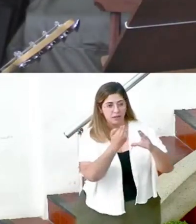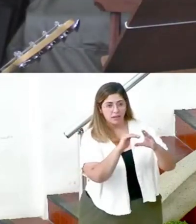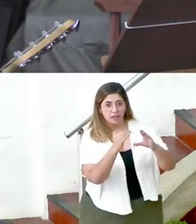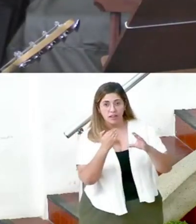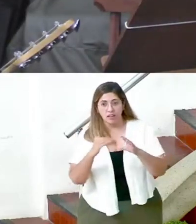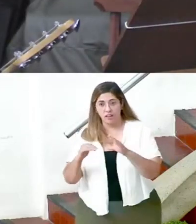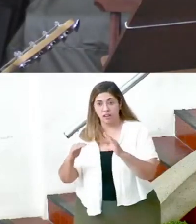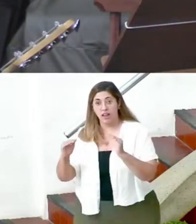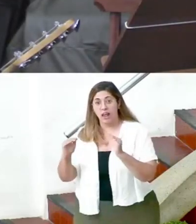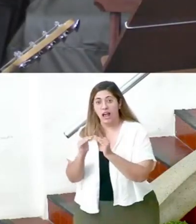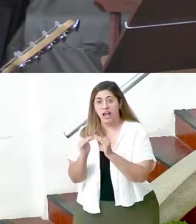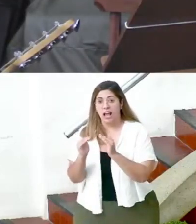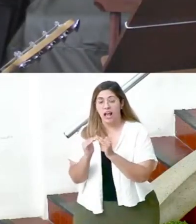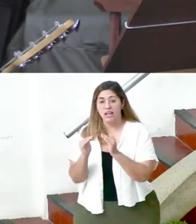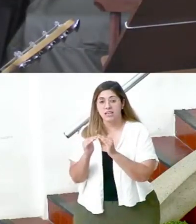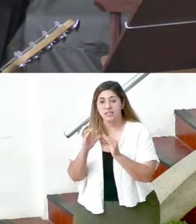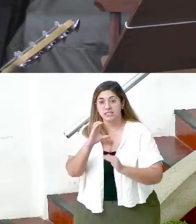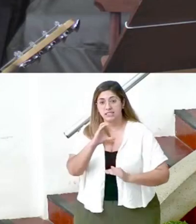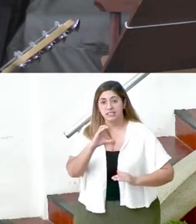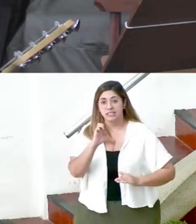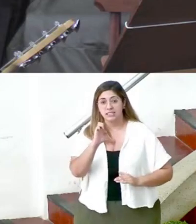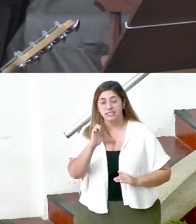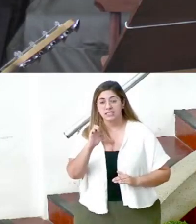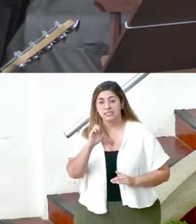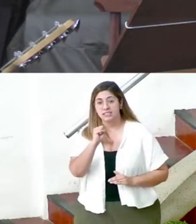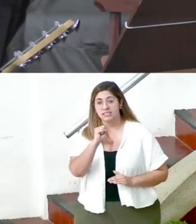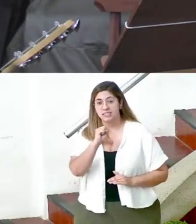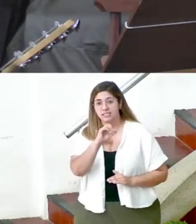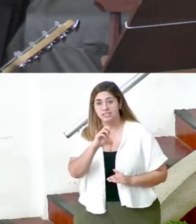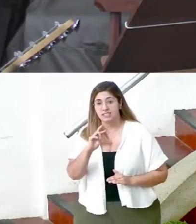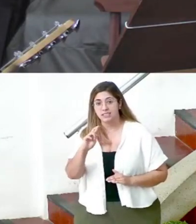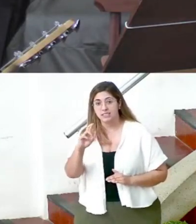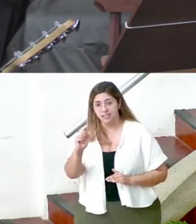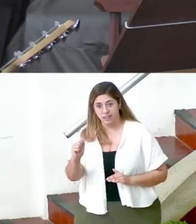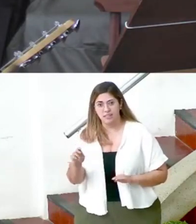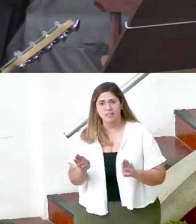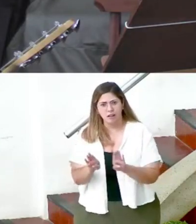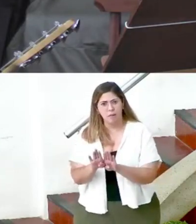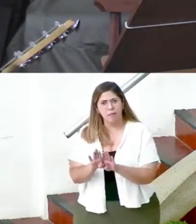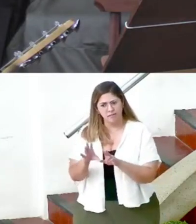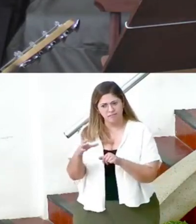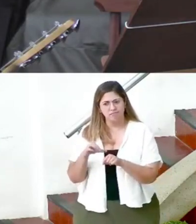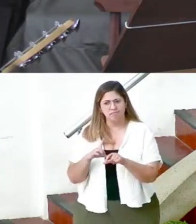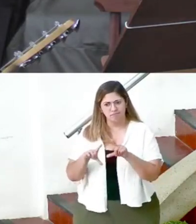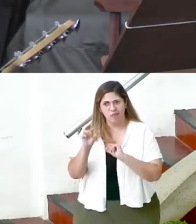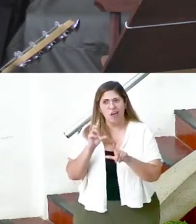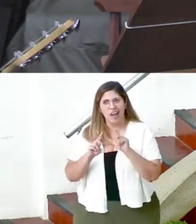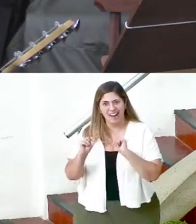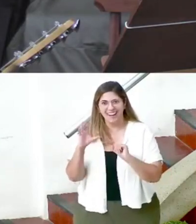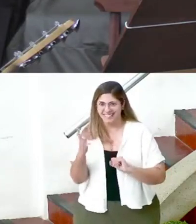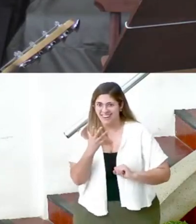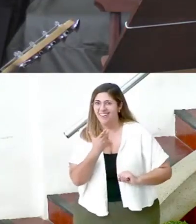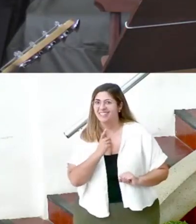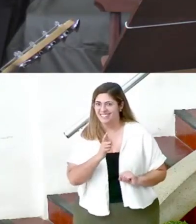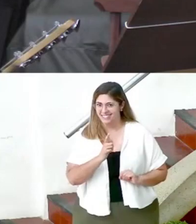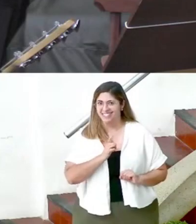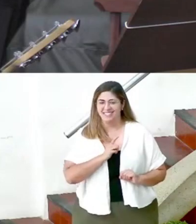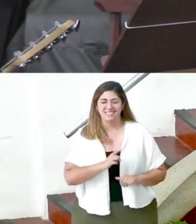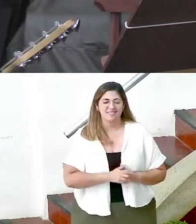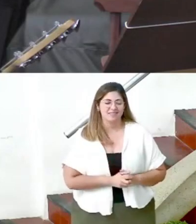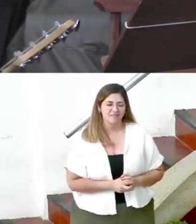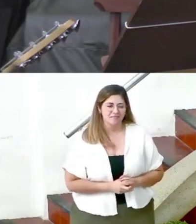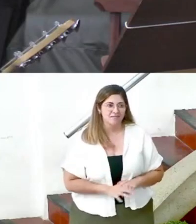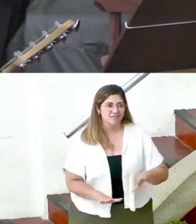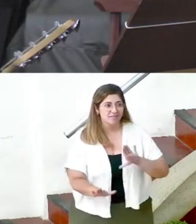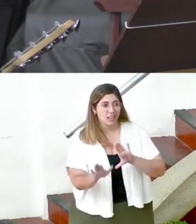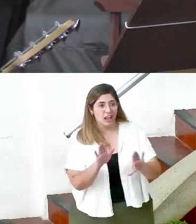de César te saúdam. Ou seja, o evangelho também chegou a alguns poderosos, mas não muitos mesmo. Na maioria das vezes o evangelho chegou